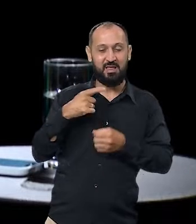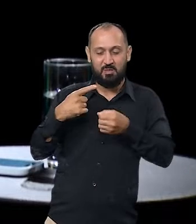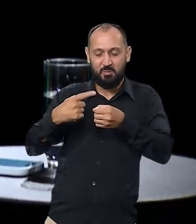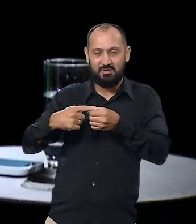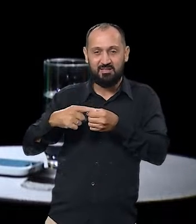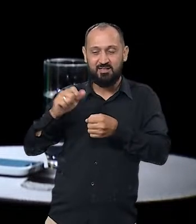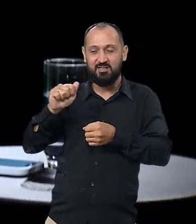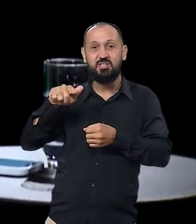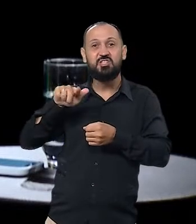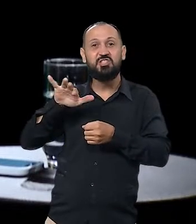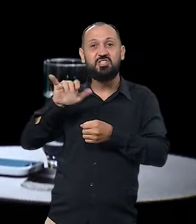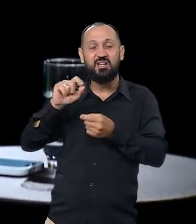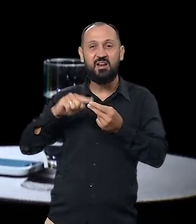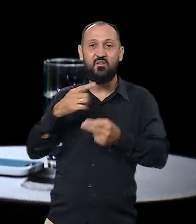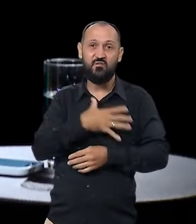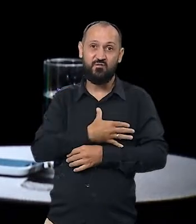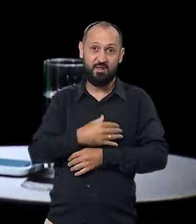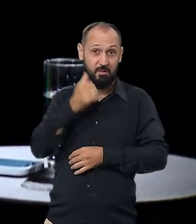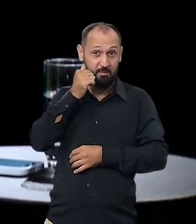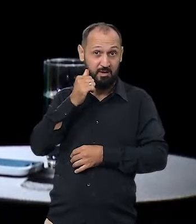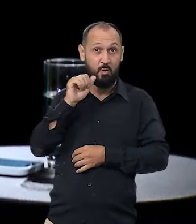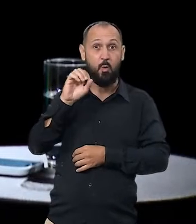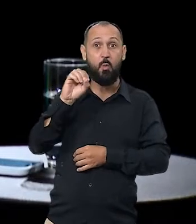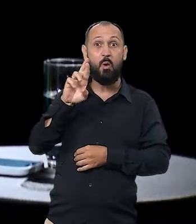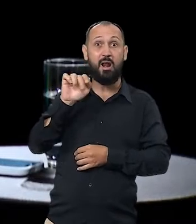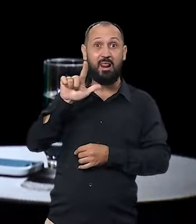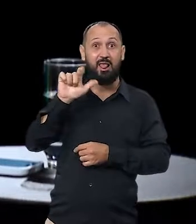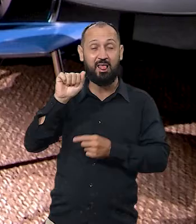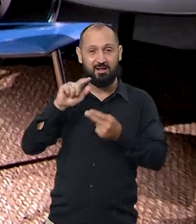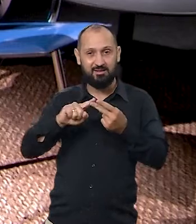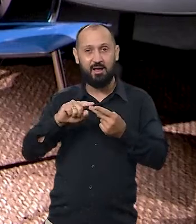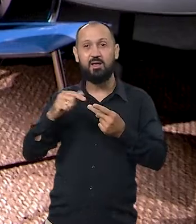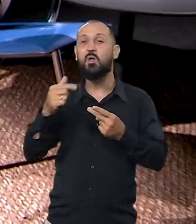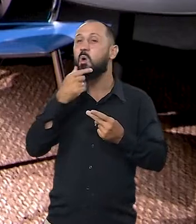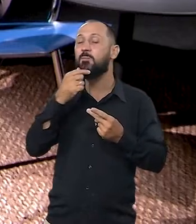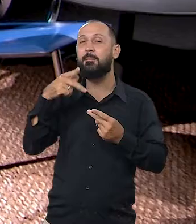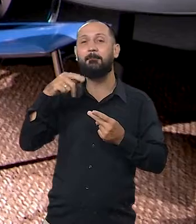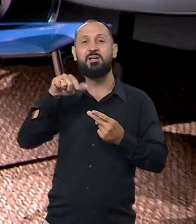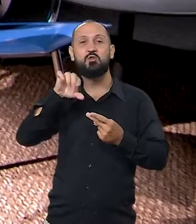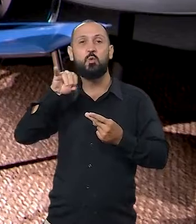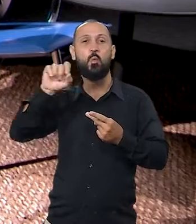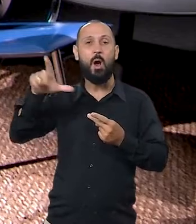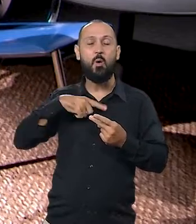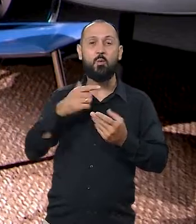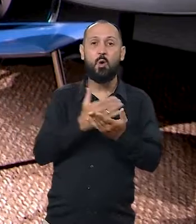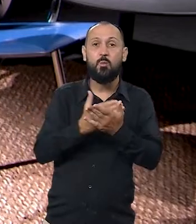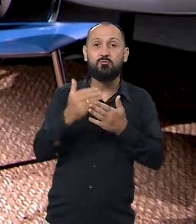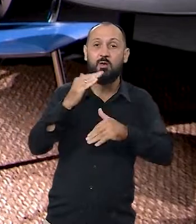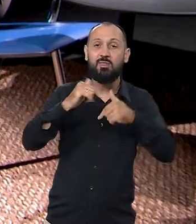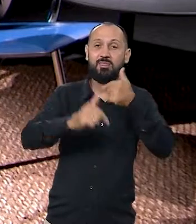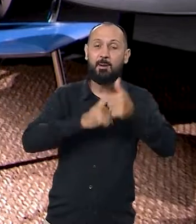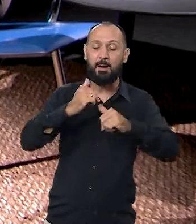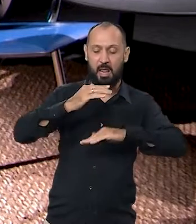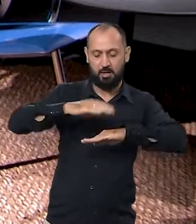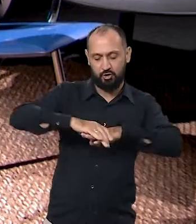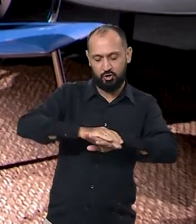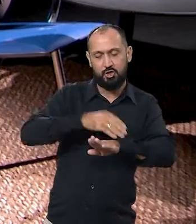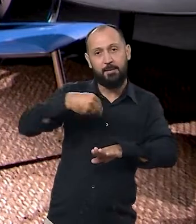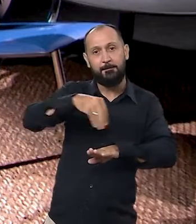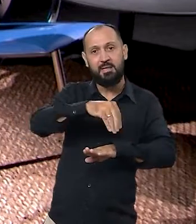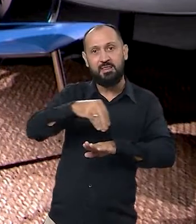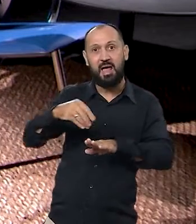de Angélica, filho da dona Orlanda e do seu Pascoal. De engraxate para